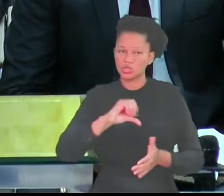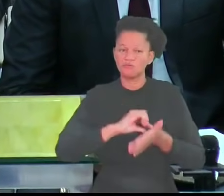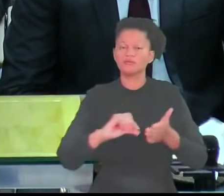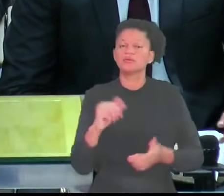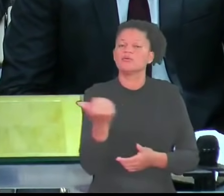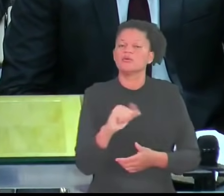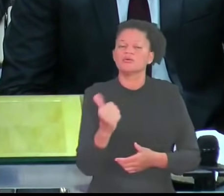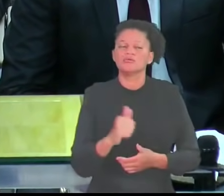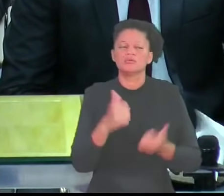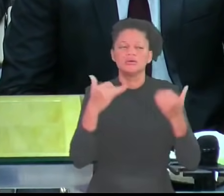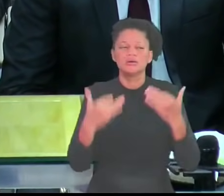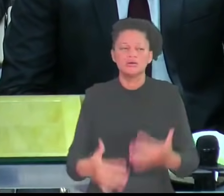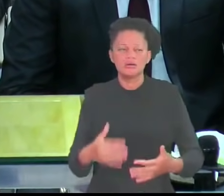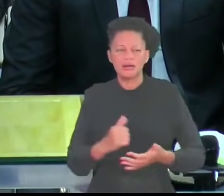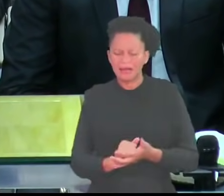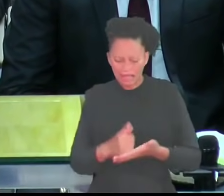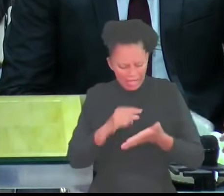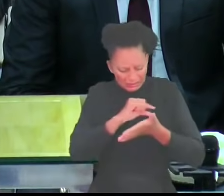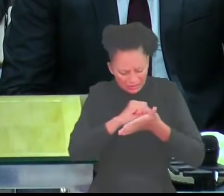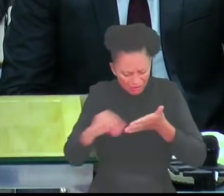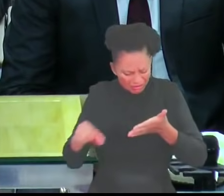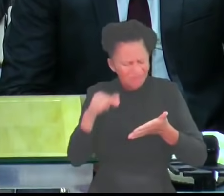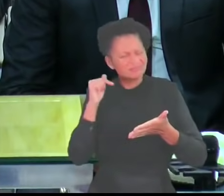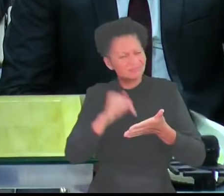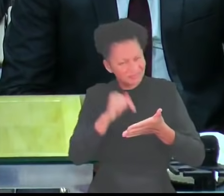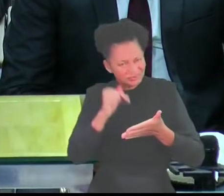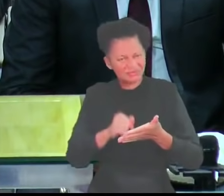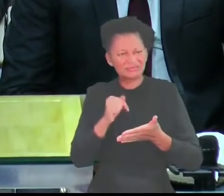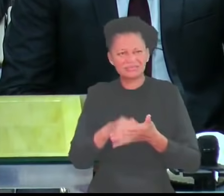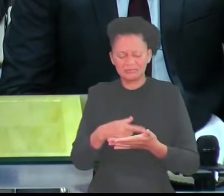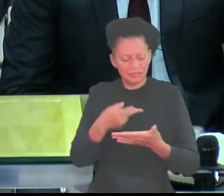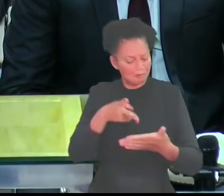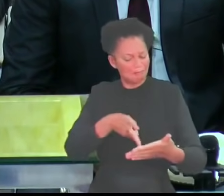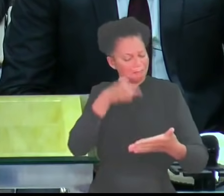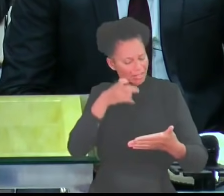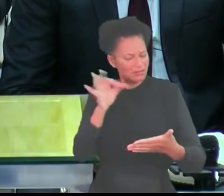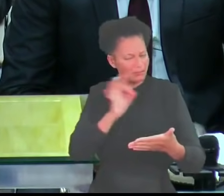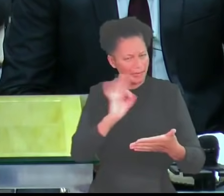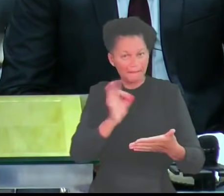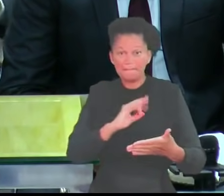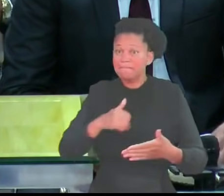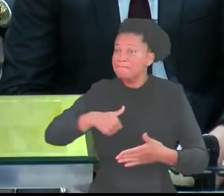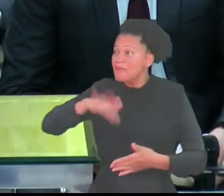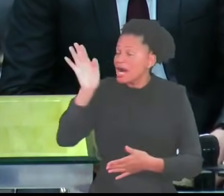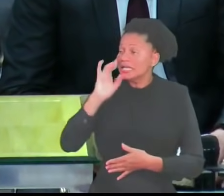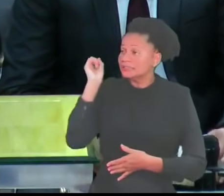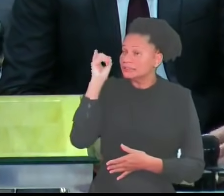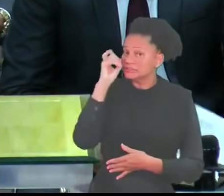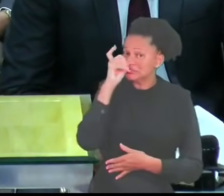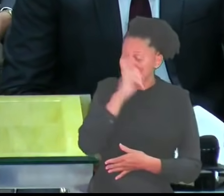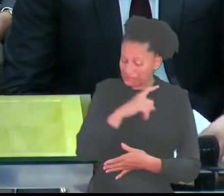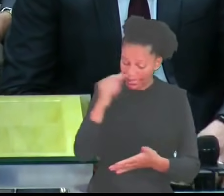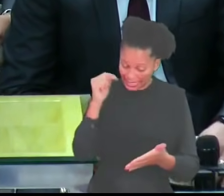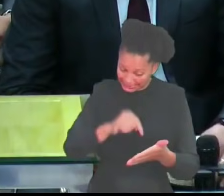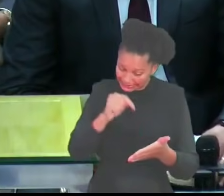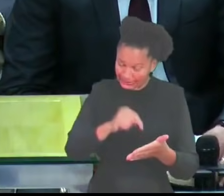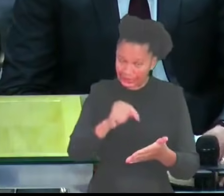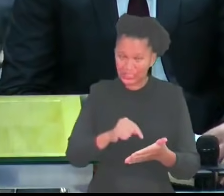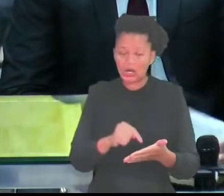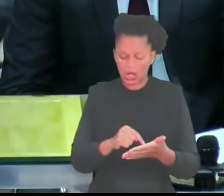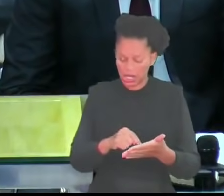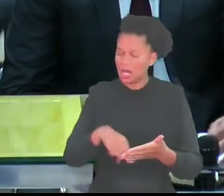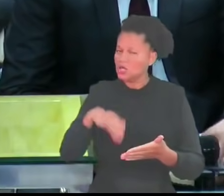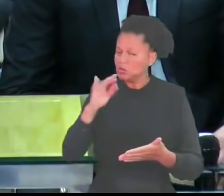11, que é um versículo perdido no meio do livro de Jó, que a gente não presta atenção. A maior dificuldade de Jó foi essa.